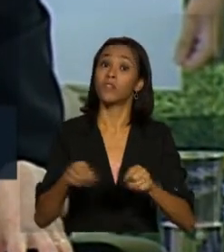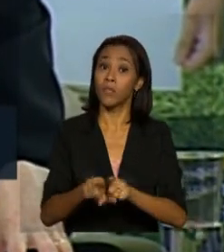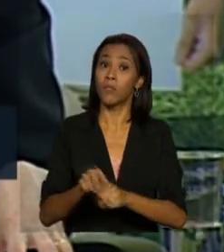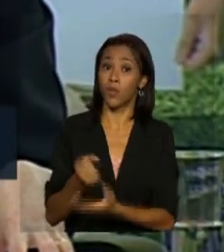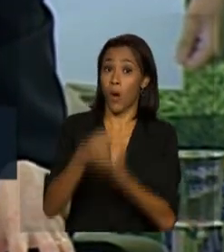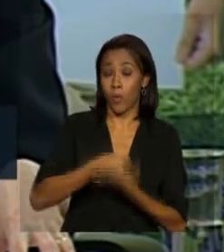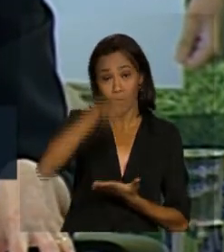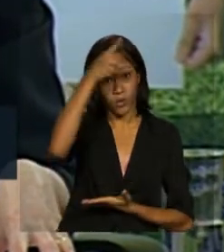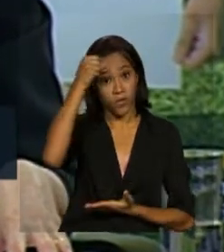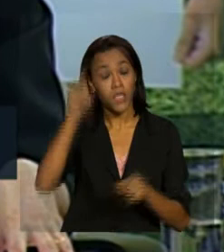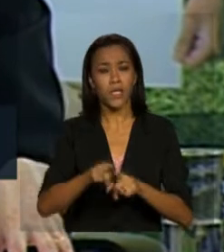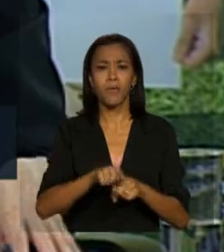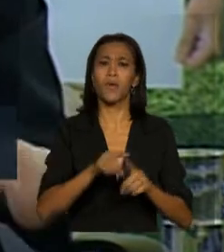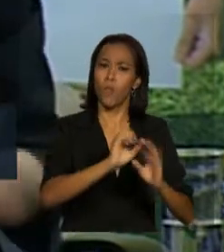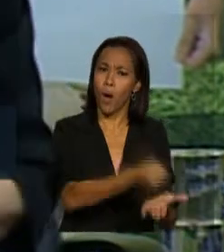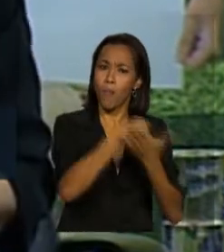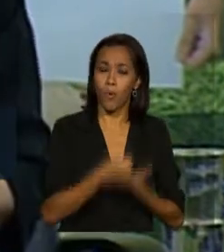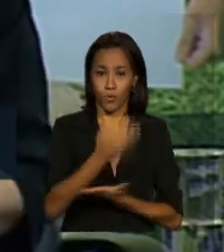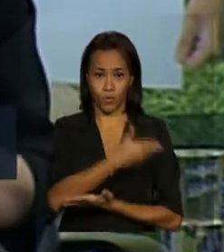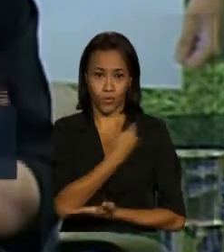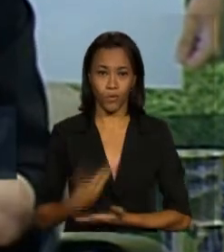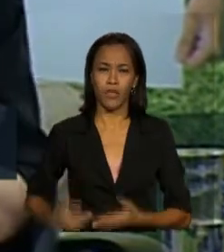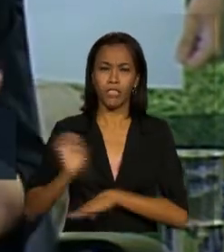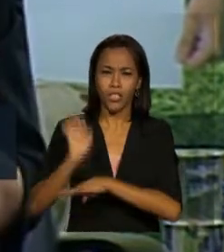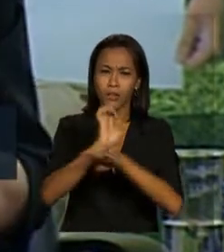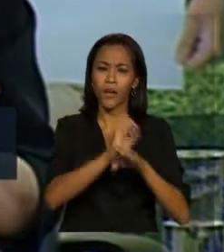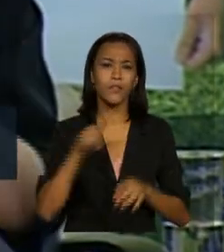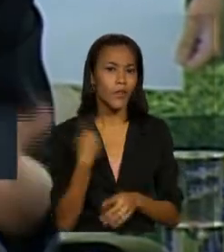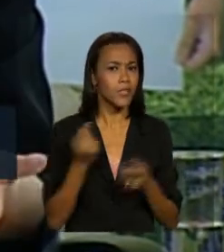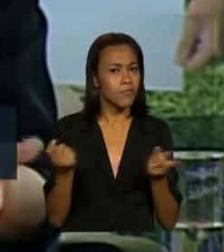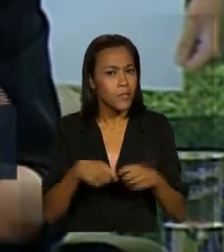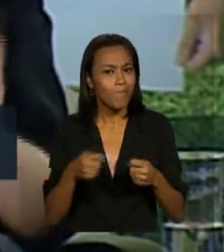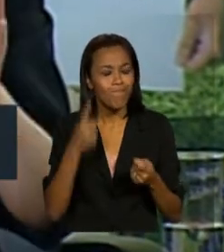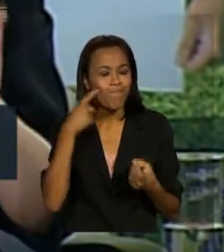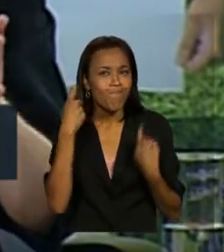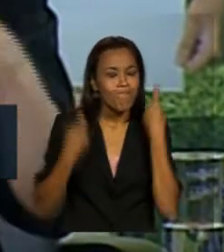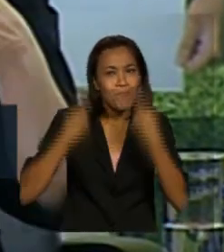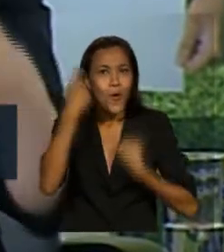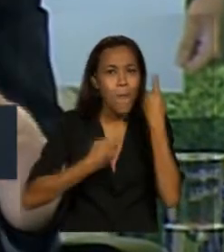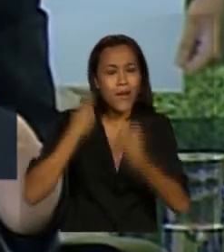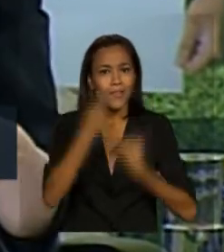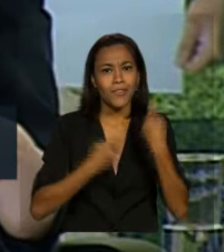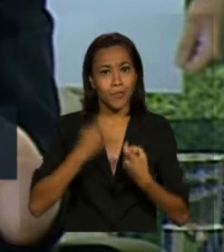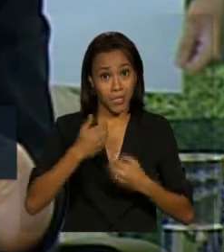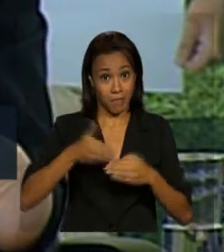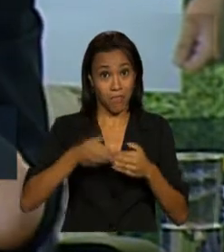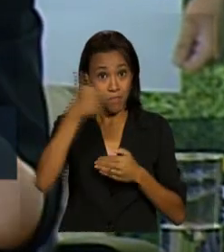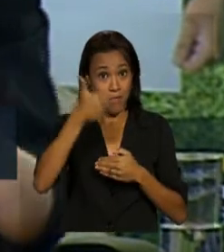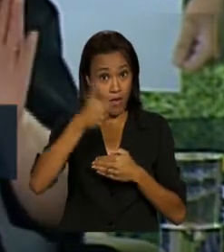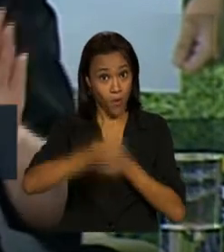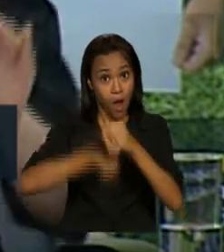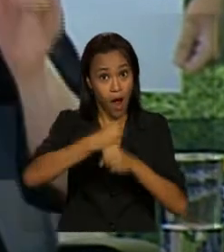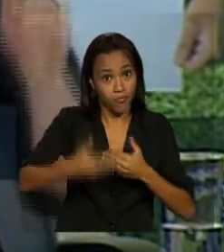positiva dos governos estaduais. Talvez o que a gente possa observar como uma preocupação é que nós tivemos, neste primeiro ano do Viver